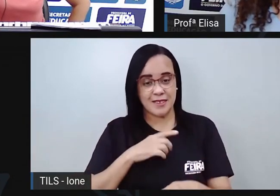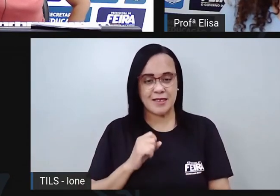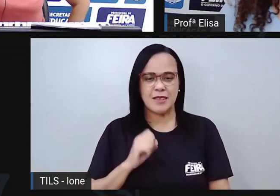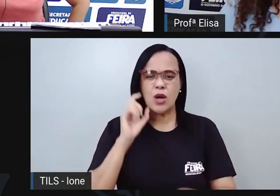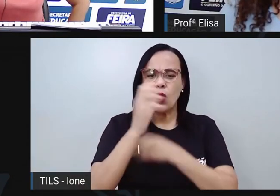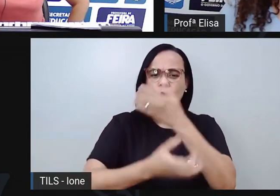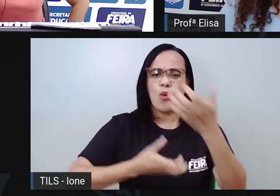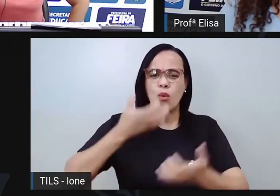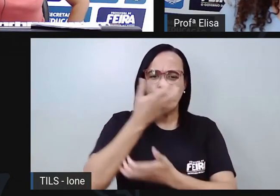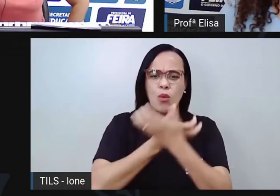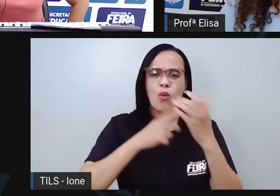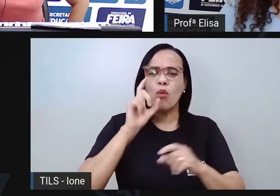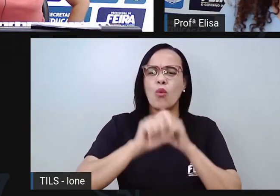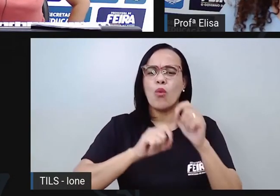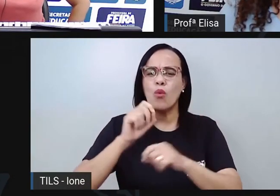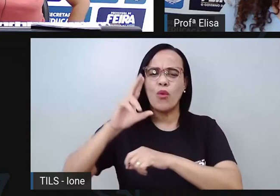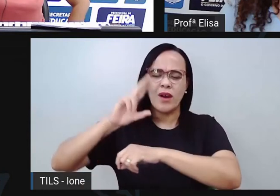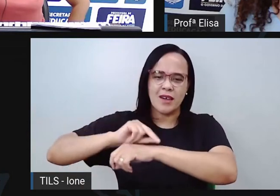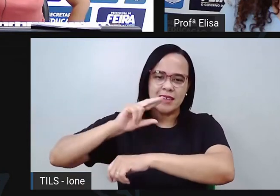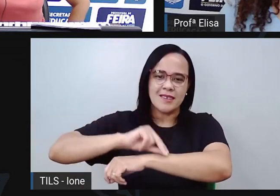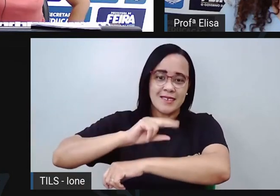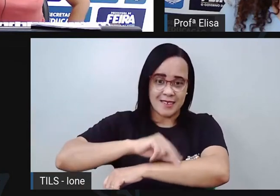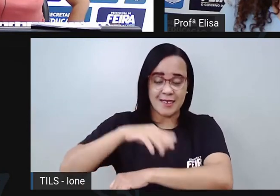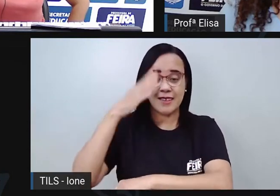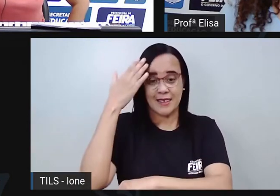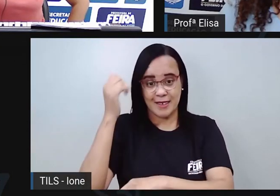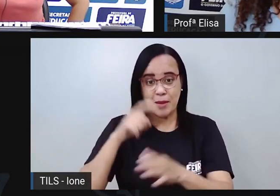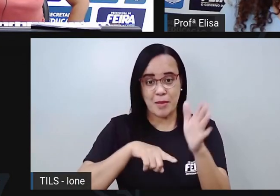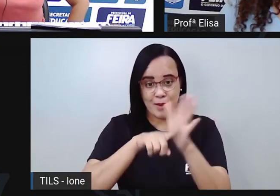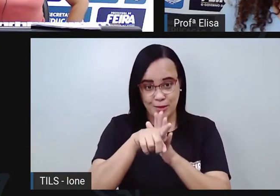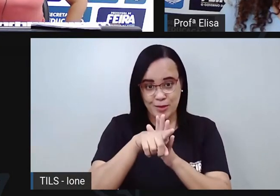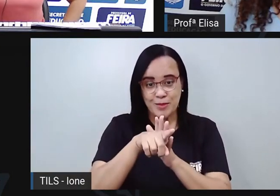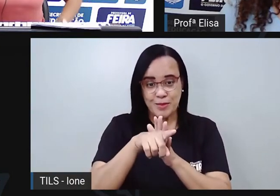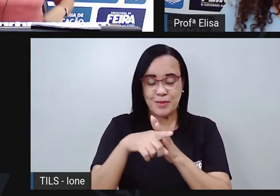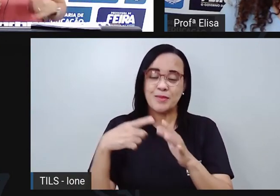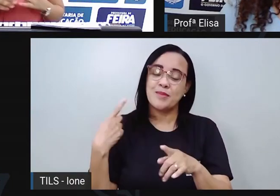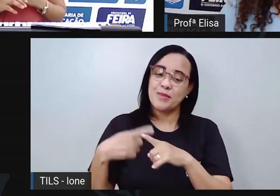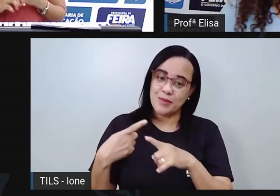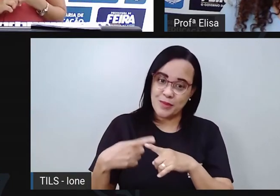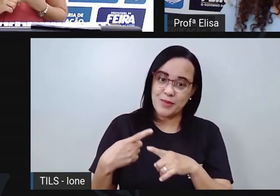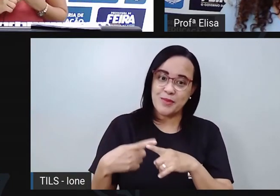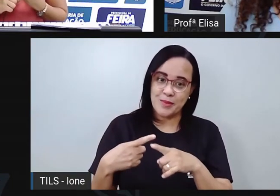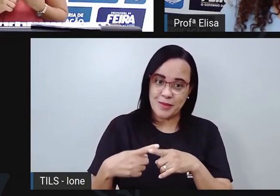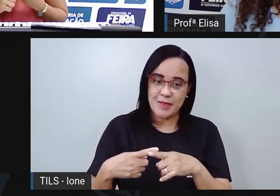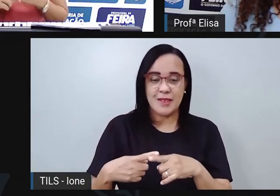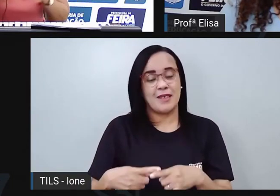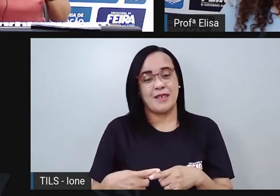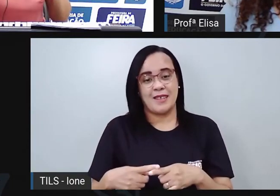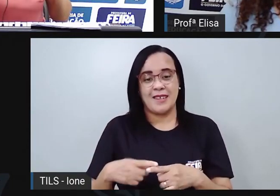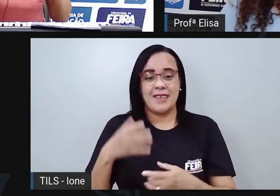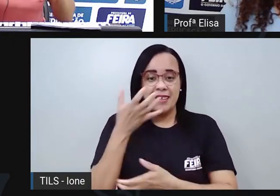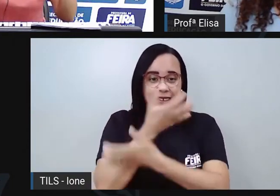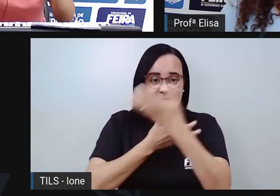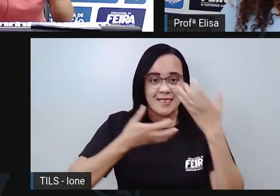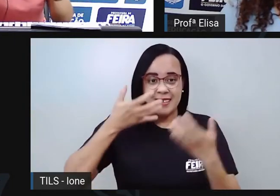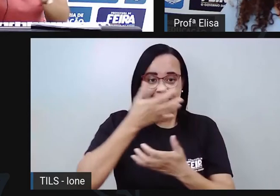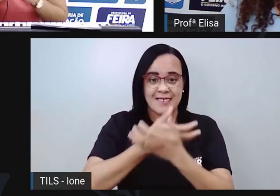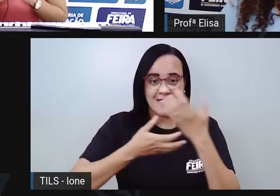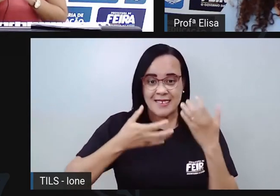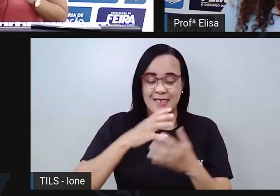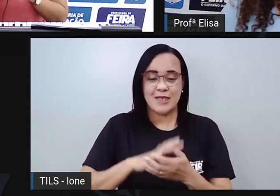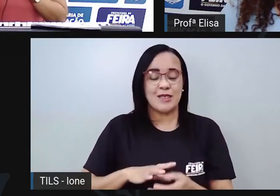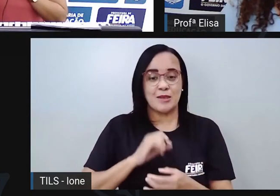perguntou no entanto é justamente por causa disso ele canta para avisar que vem uma